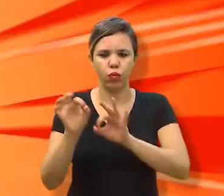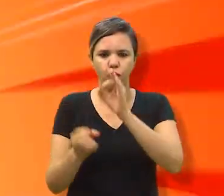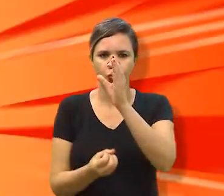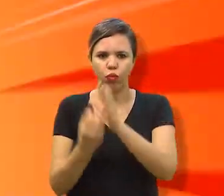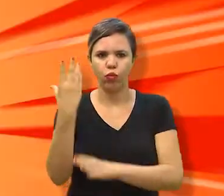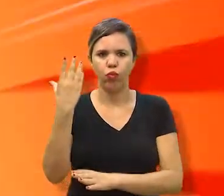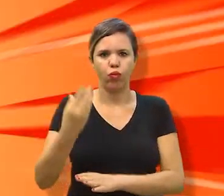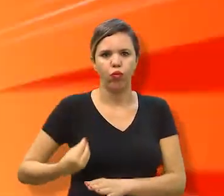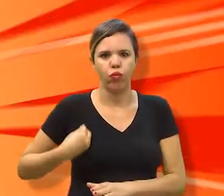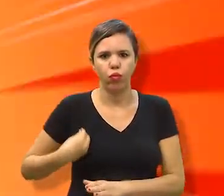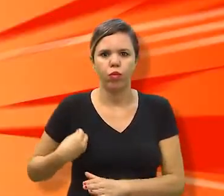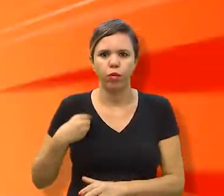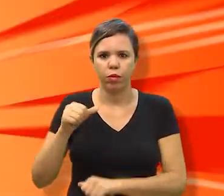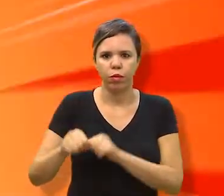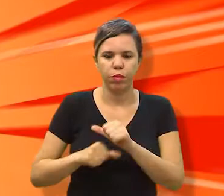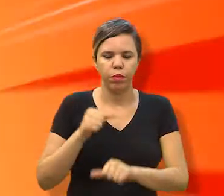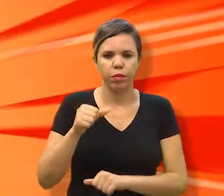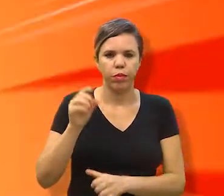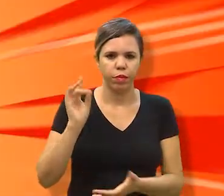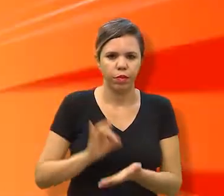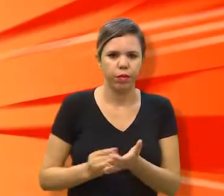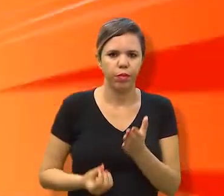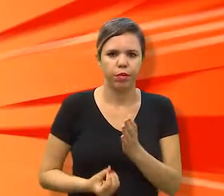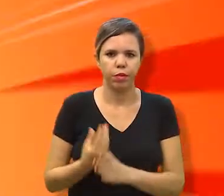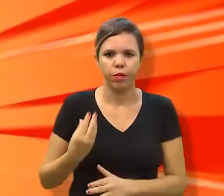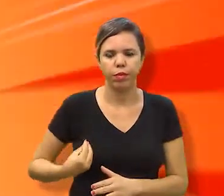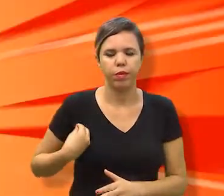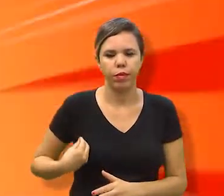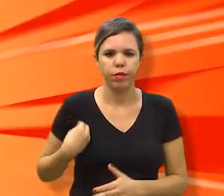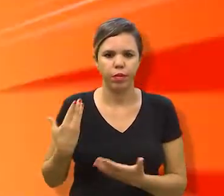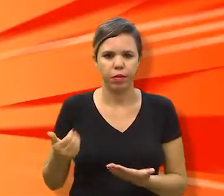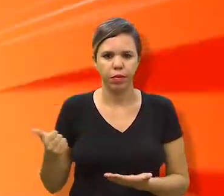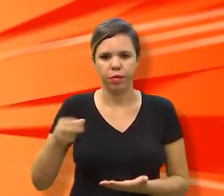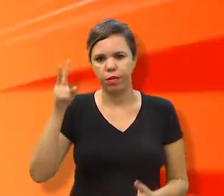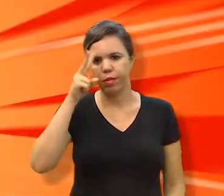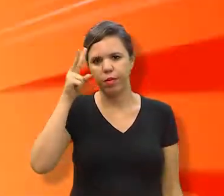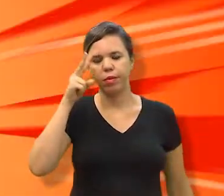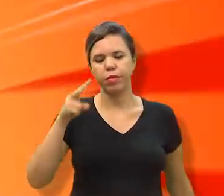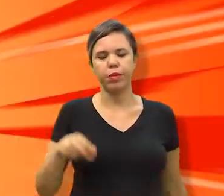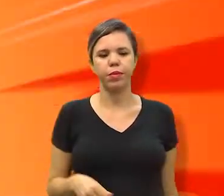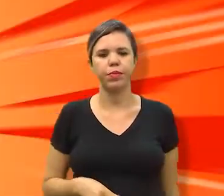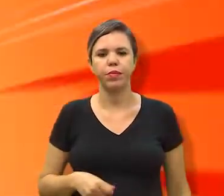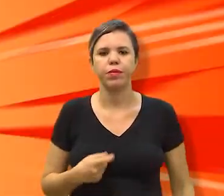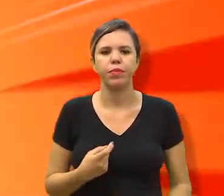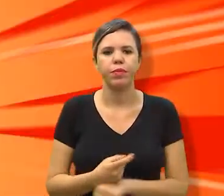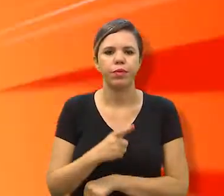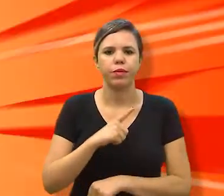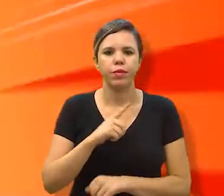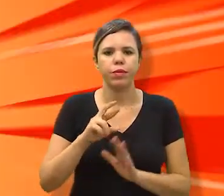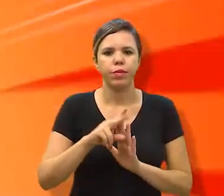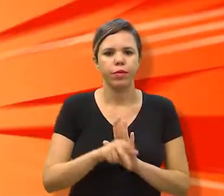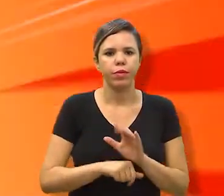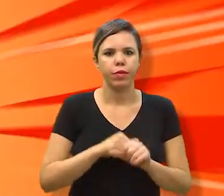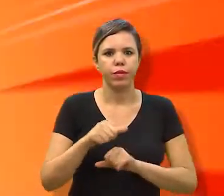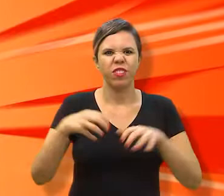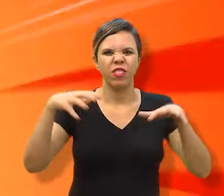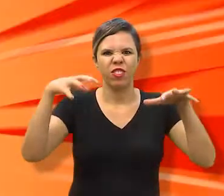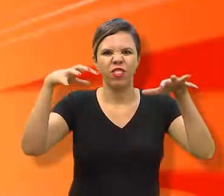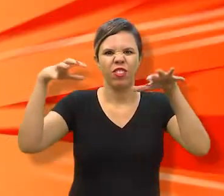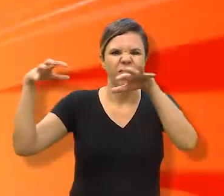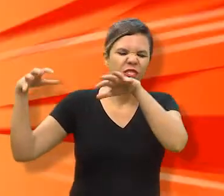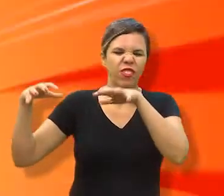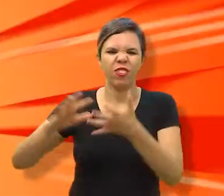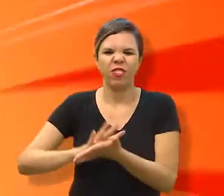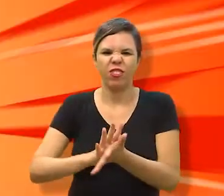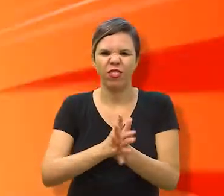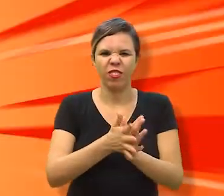fazer desenhos, e esses desenhos se transformam em realidade. Aí nessa primeira história, ele descobre que existe uma série de mutantes atacando a